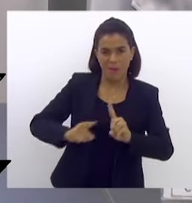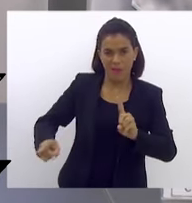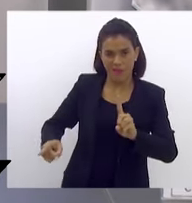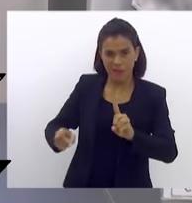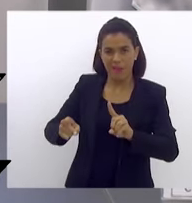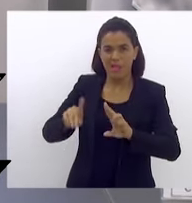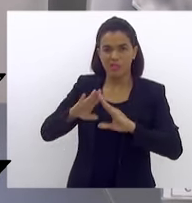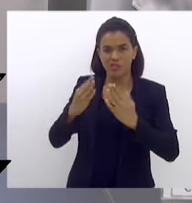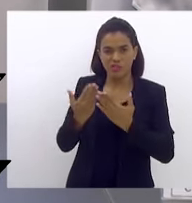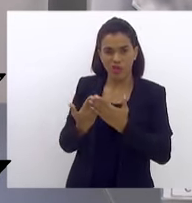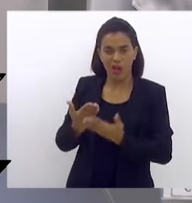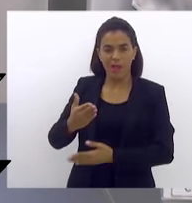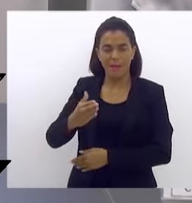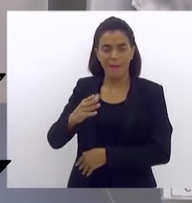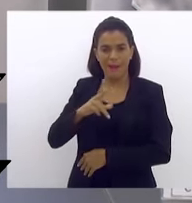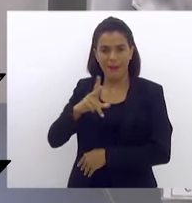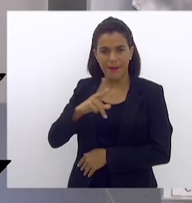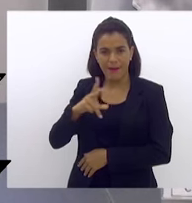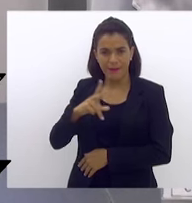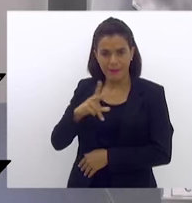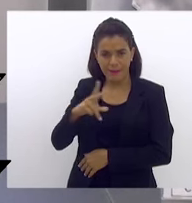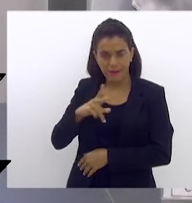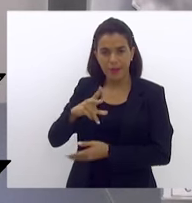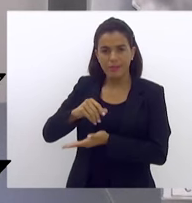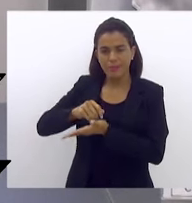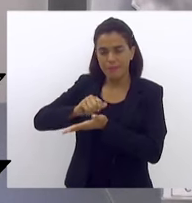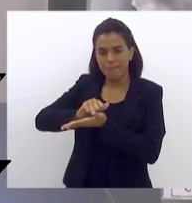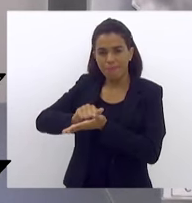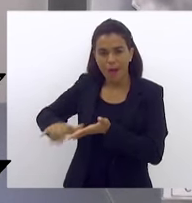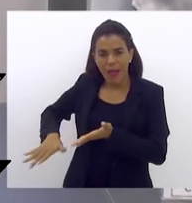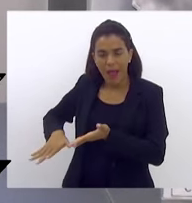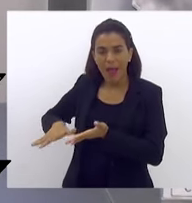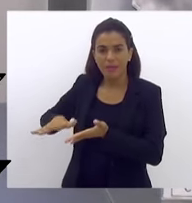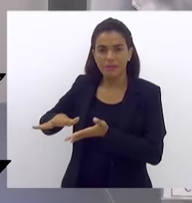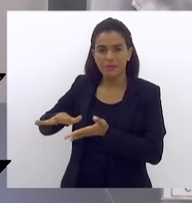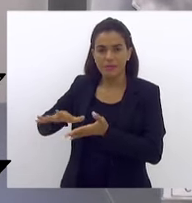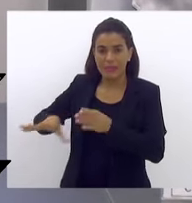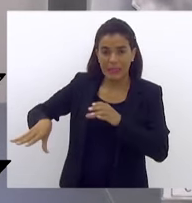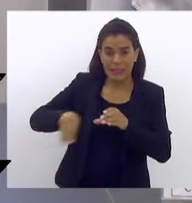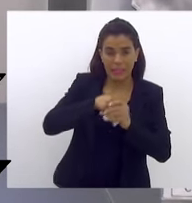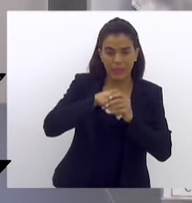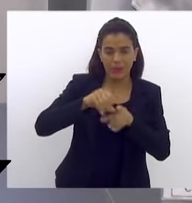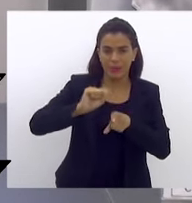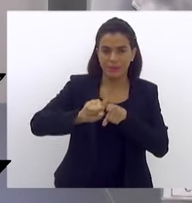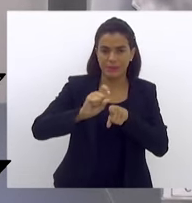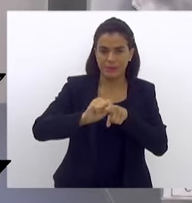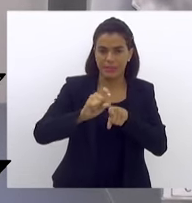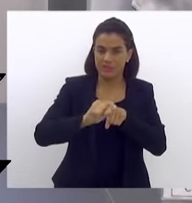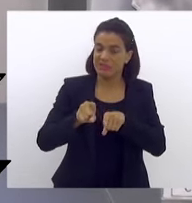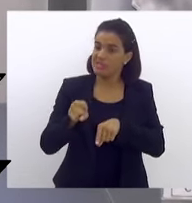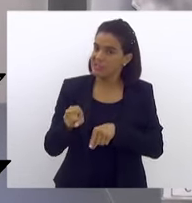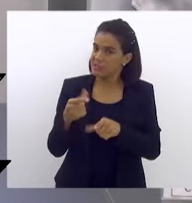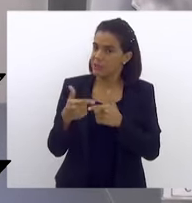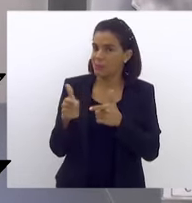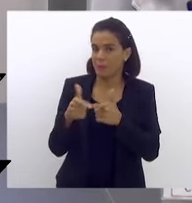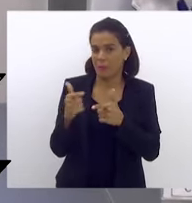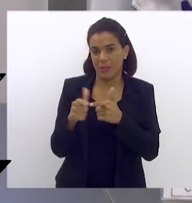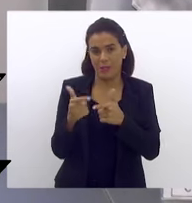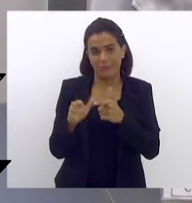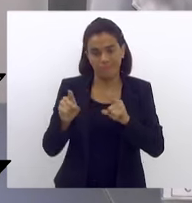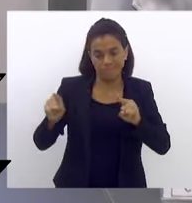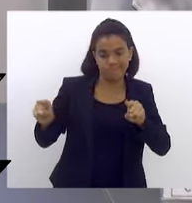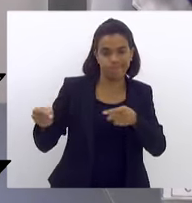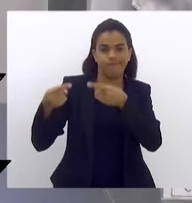de repassar eventuais despesas paraa mensalidade esse artigo adentra de fato afronta de fato a iniciativa